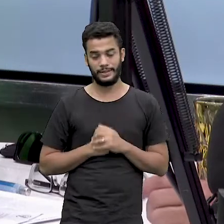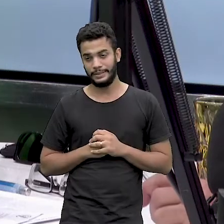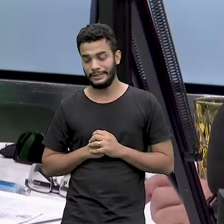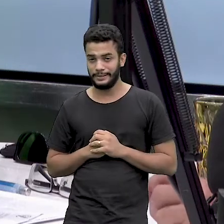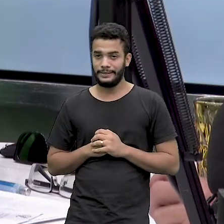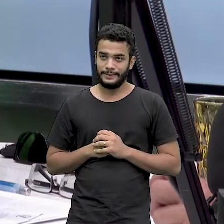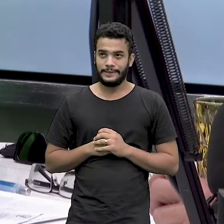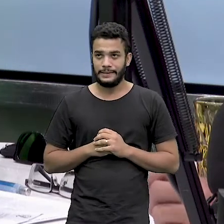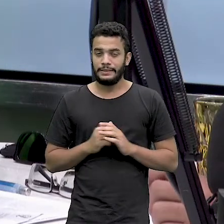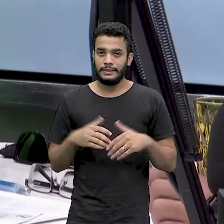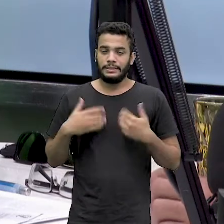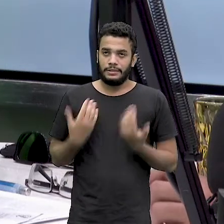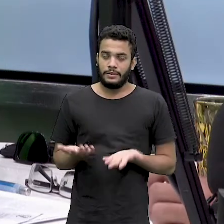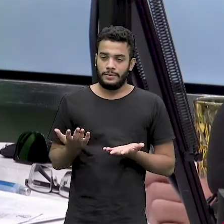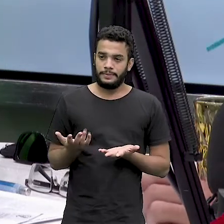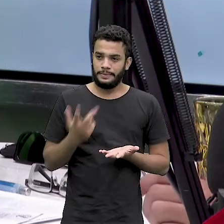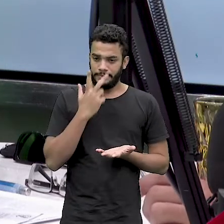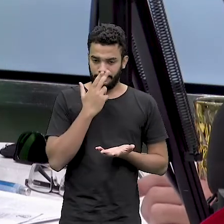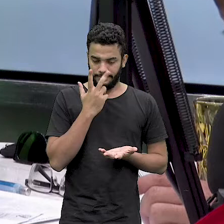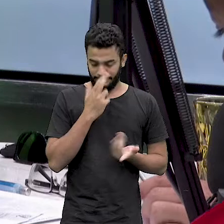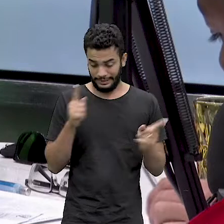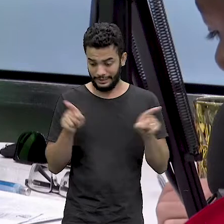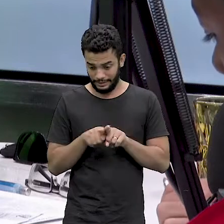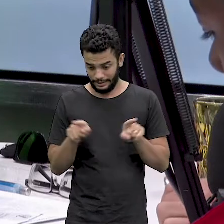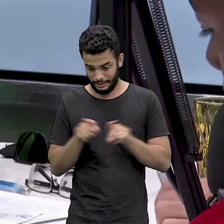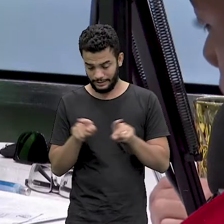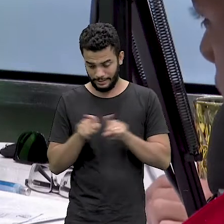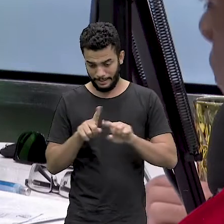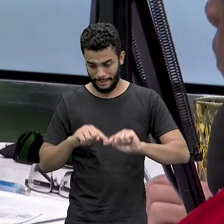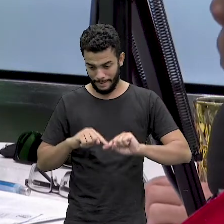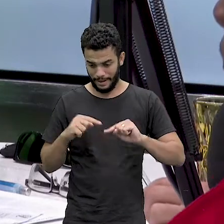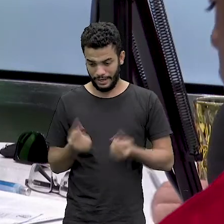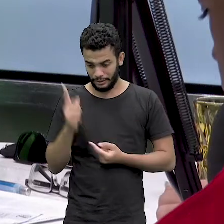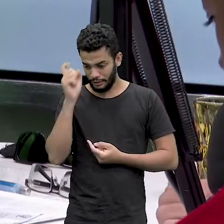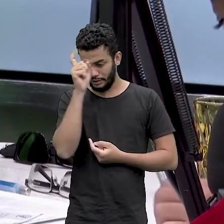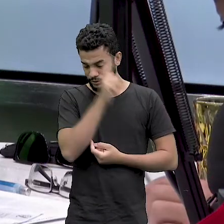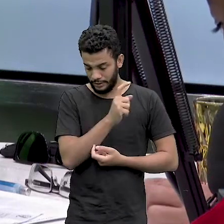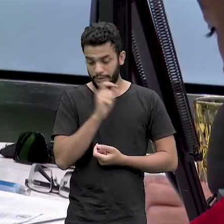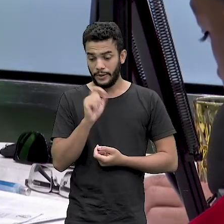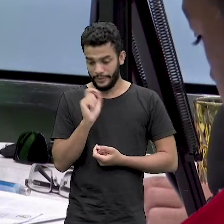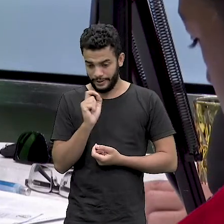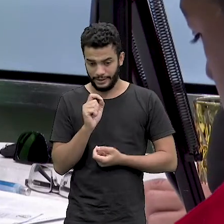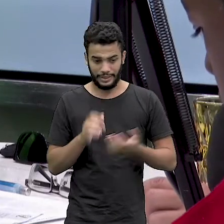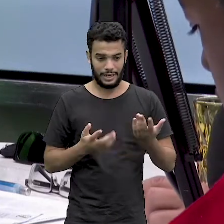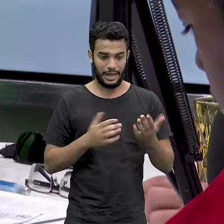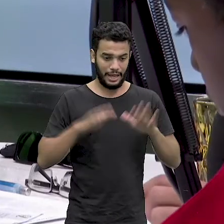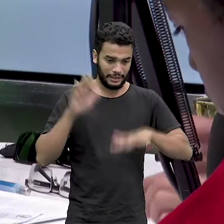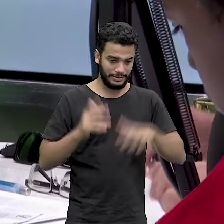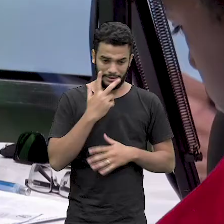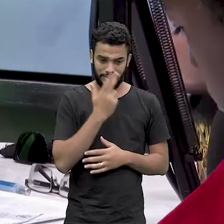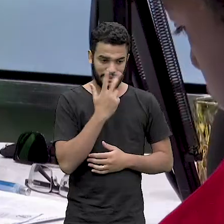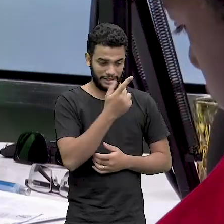vezes, ter e ser são uma coisa só. E esse que é o problema, você não consegue mais fazer essa distinguir, né? Separar.